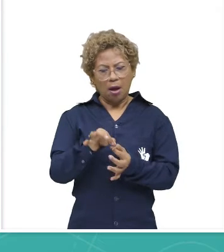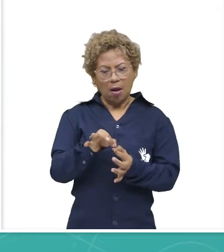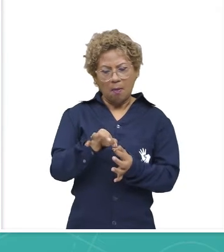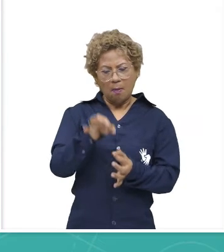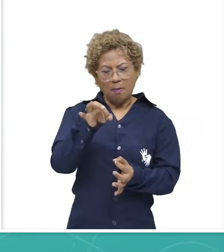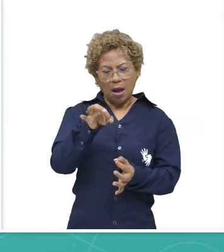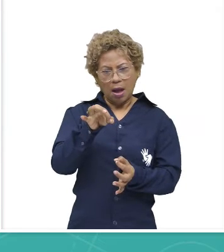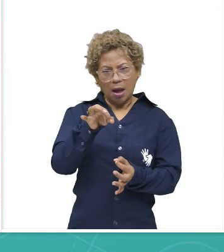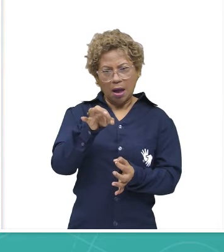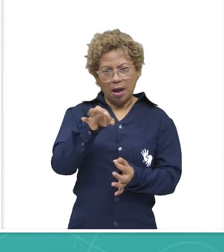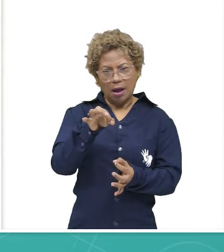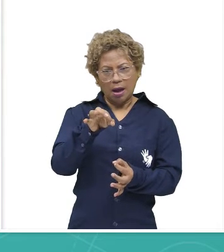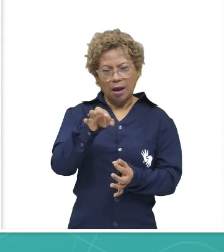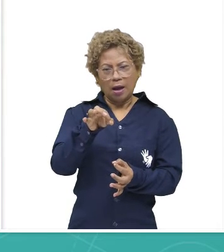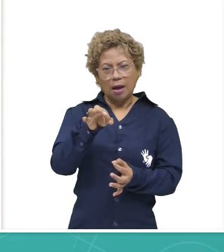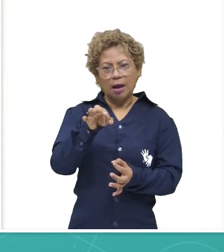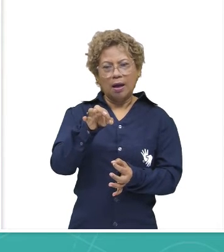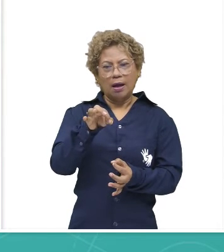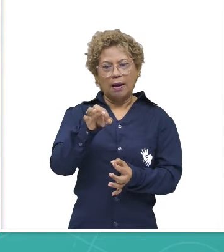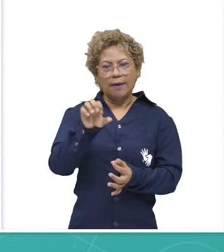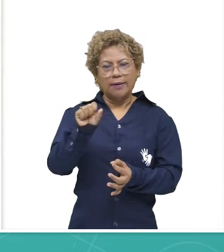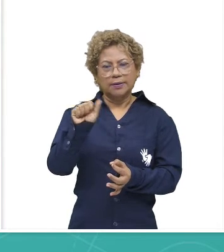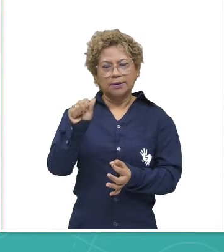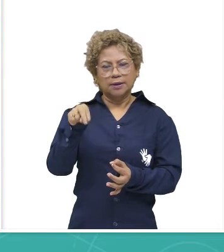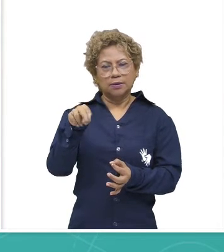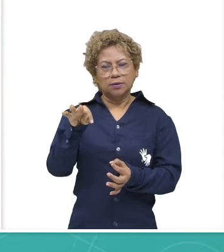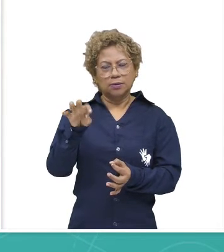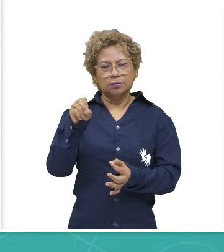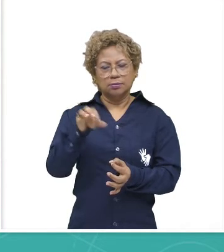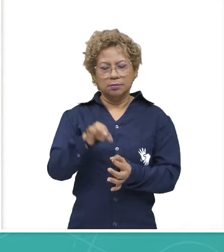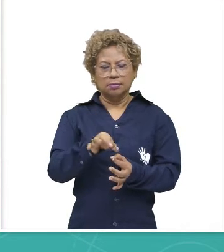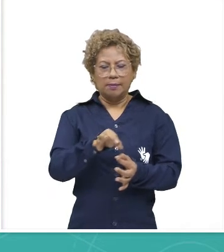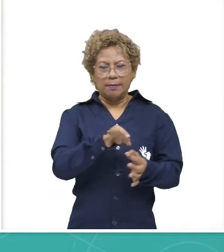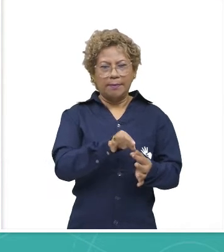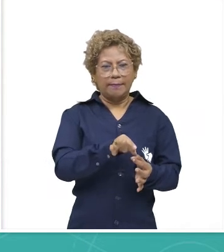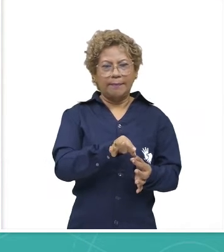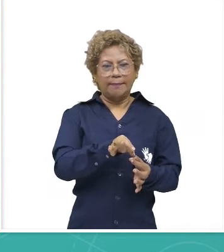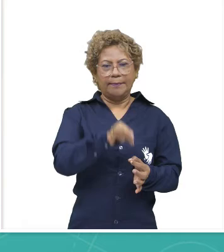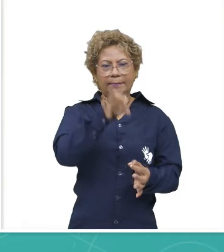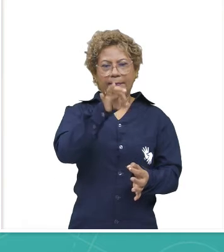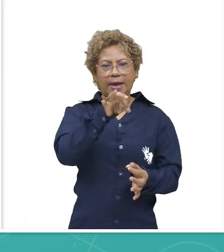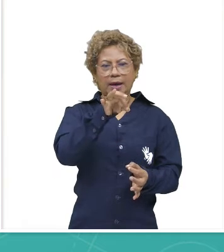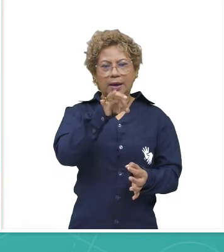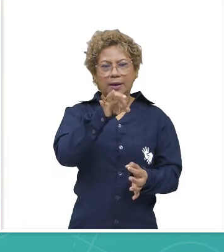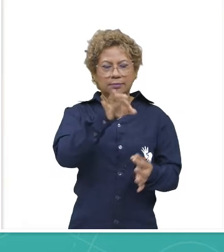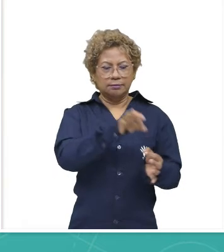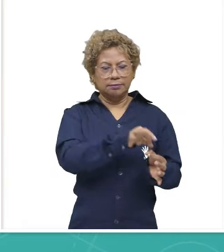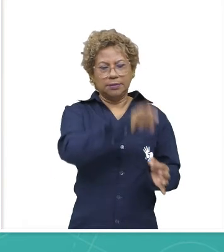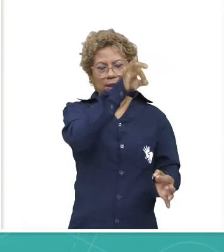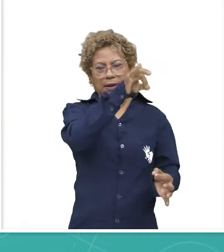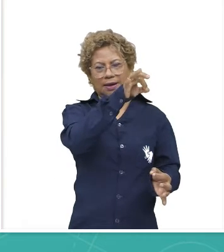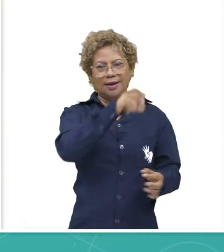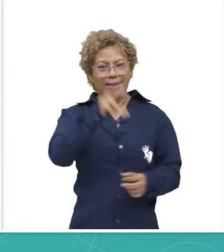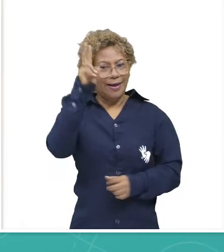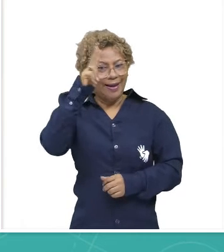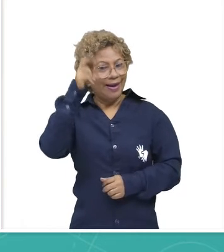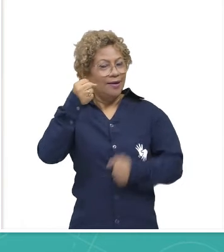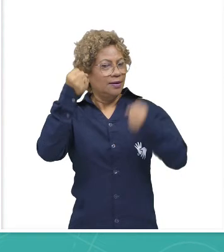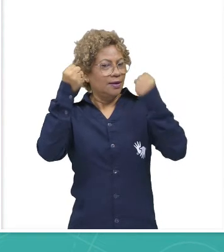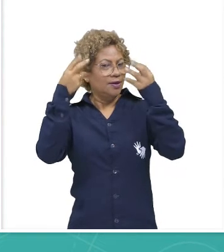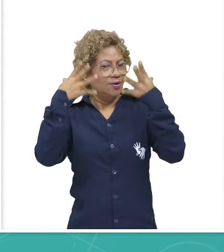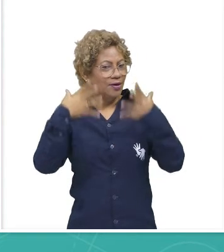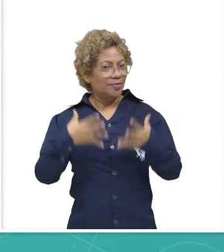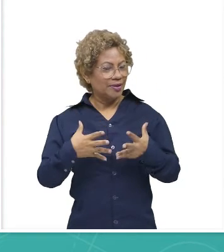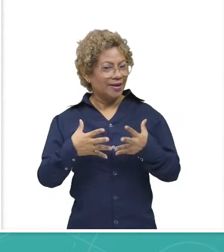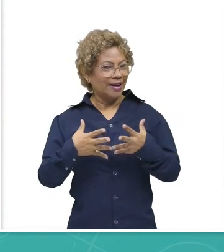tem menor? A pressão. Enquanto mais baixo, aqui em Santos, por exemplo, a gente tem uma altitude que